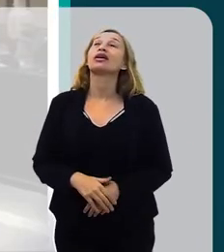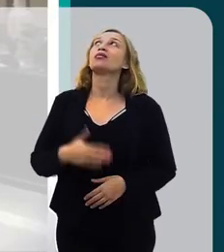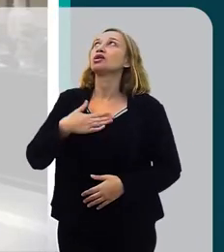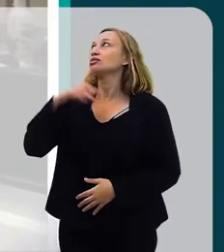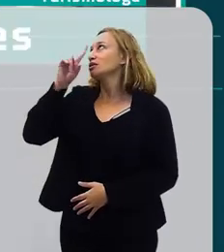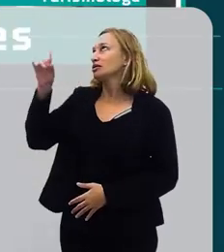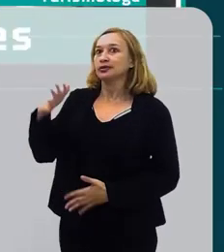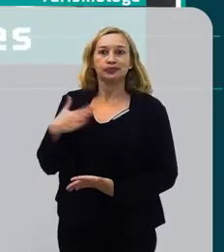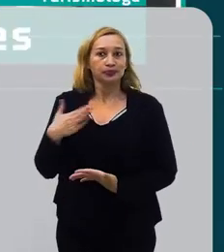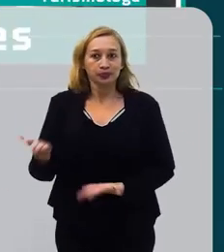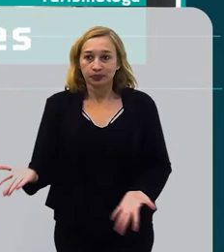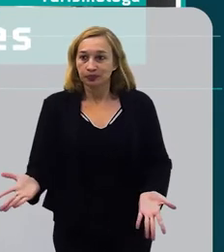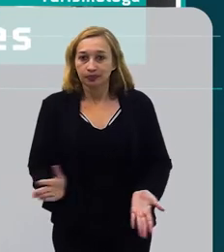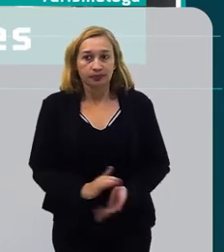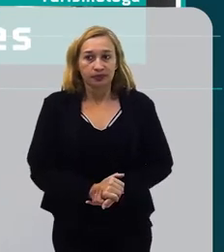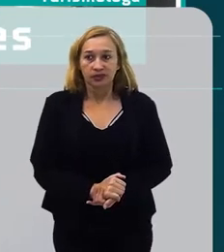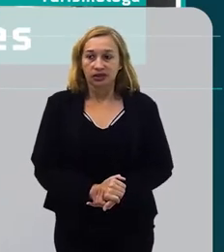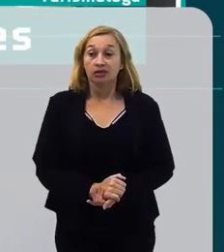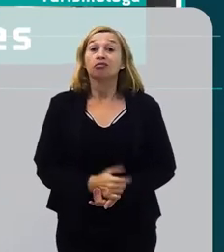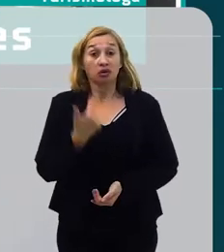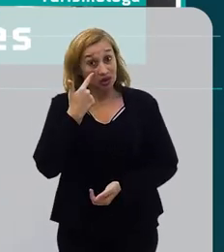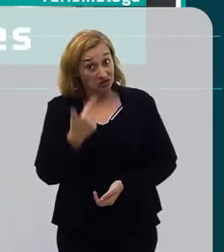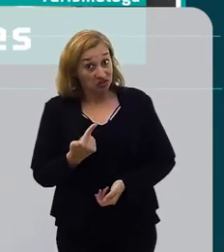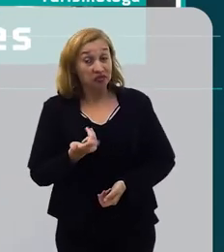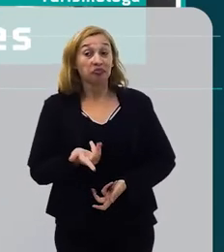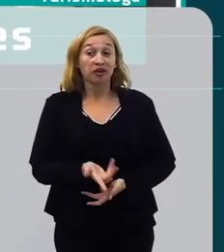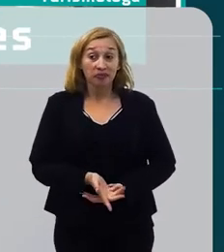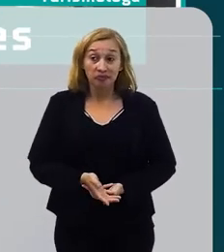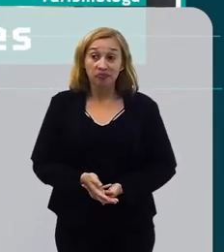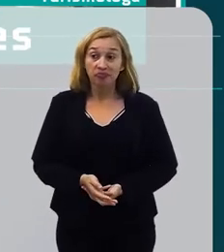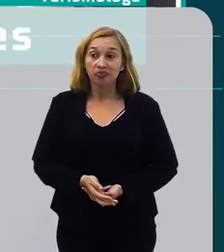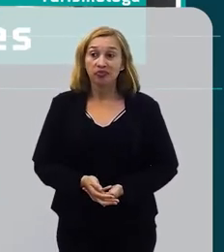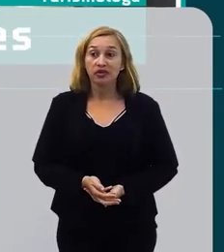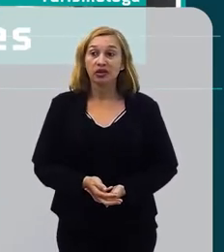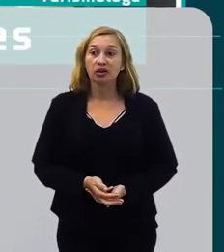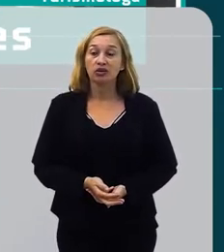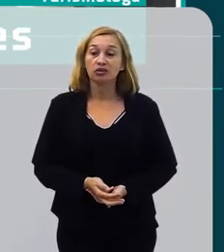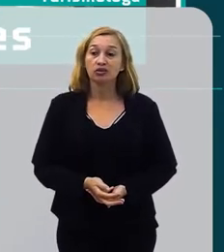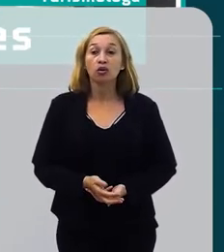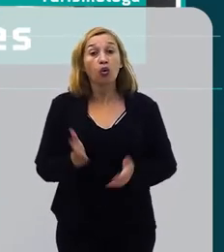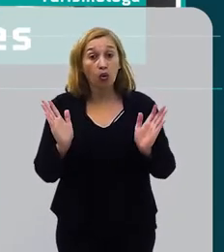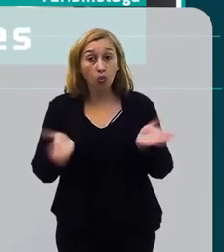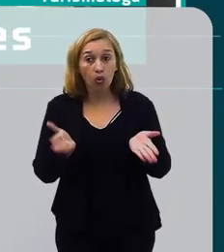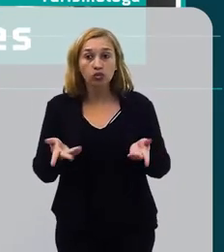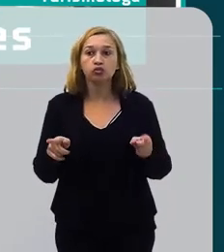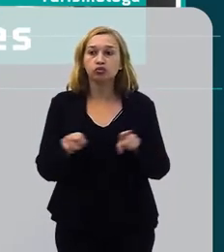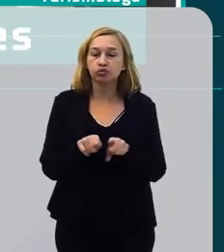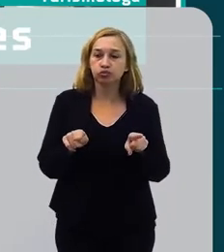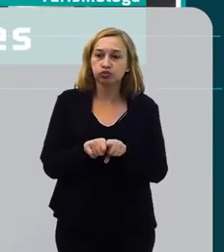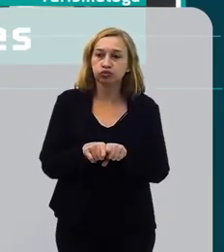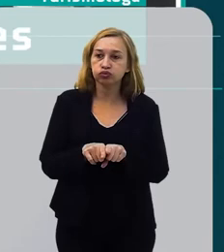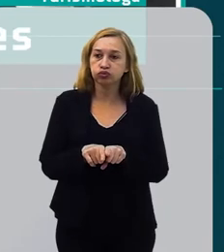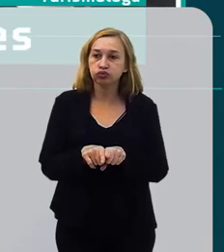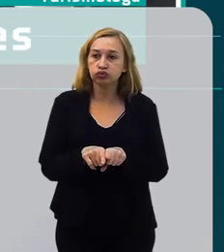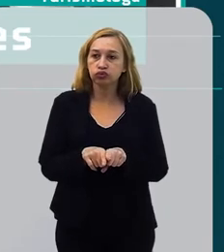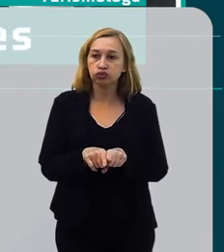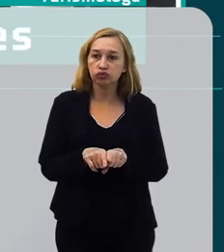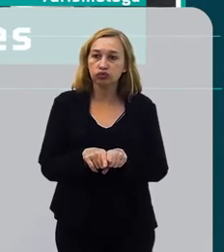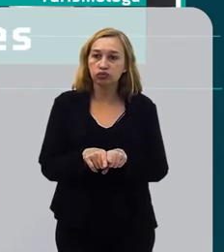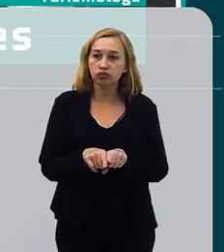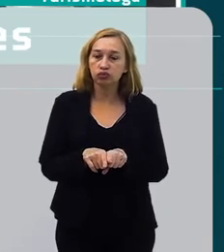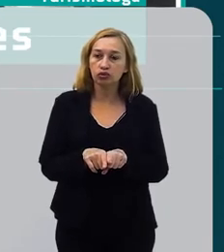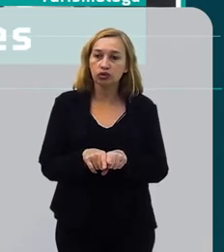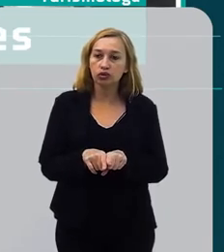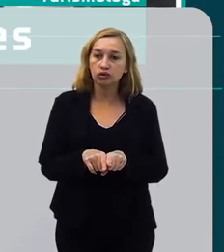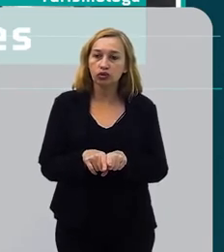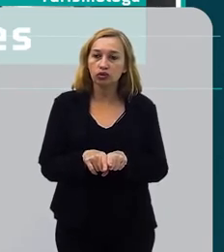o sexo. Oh, meu Deus do céu. Para você ver, né? E aí, hoje também,